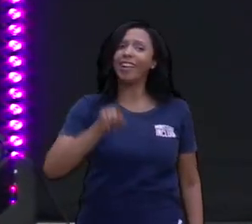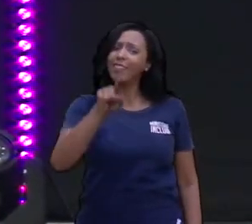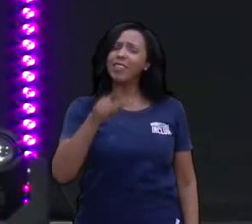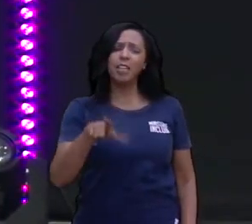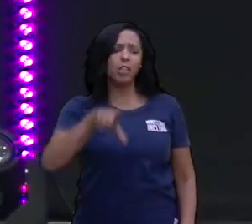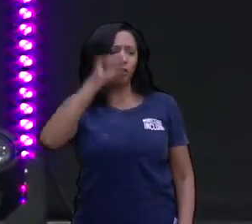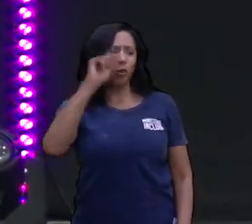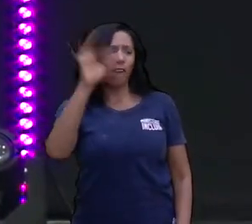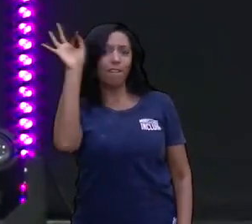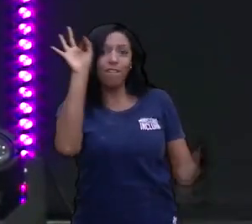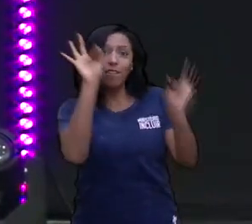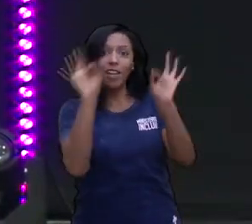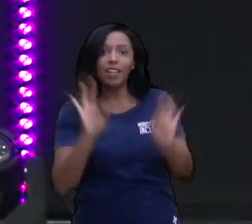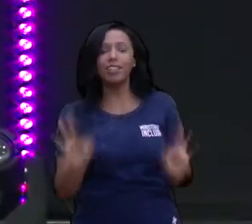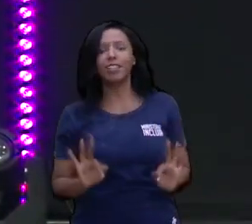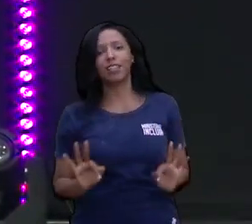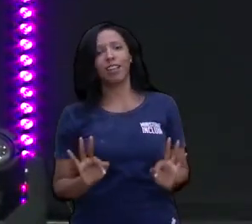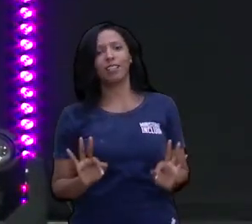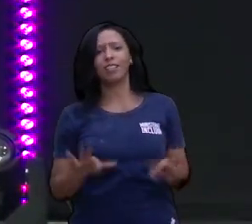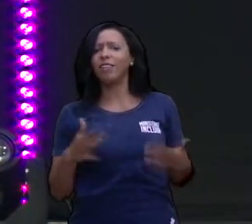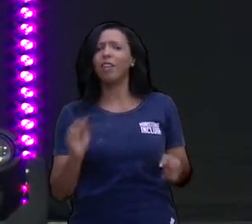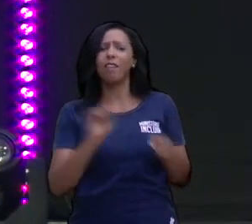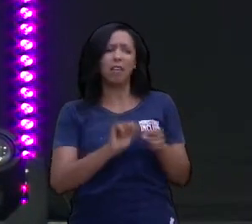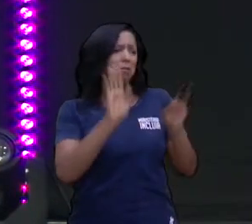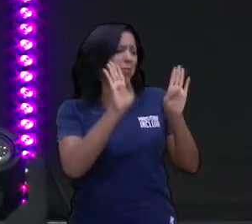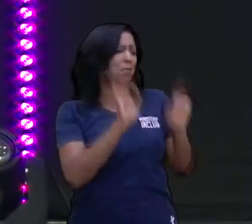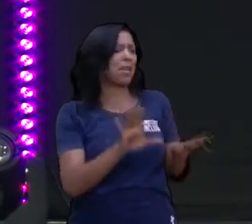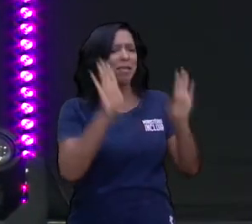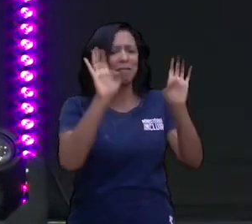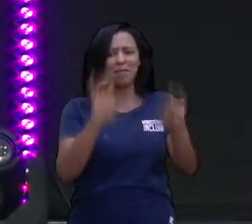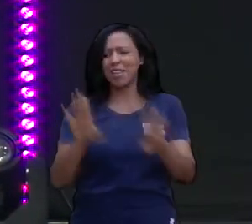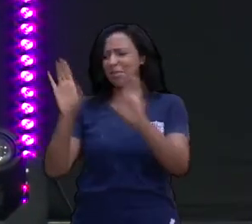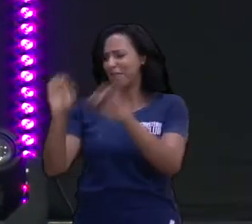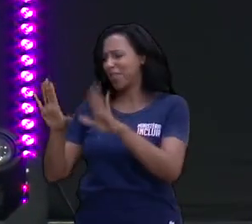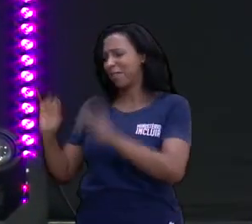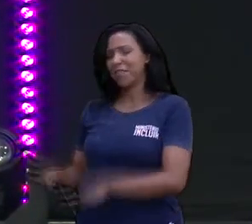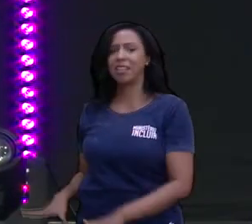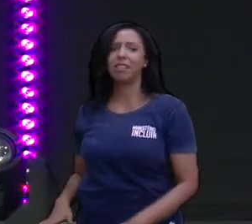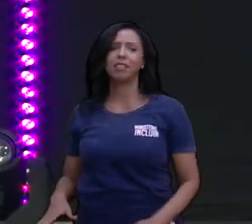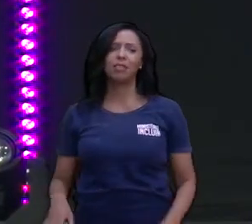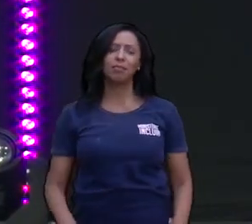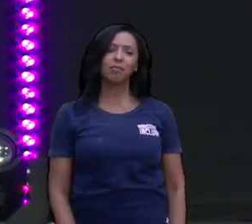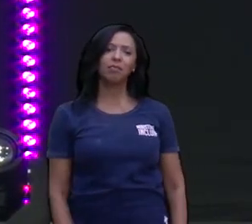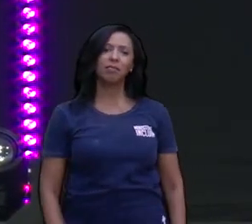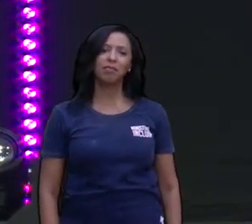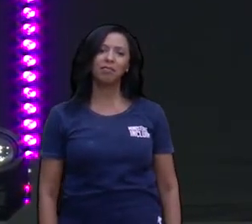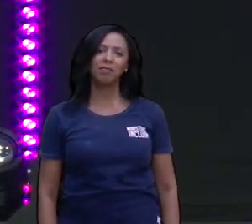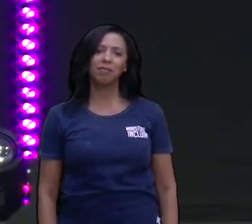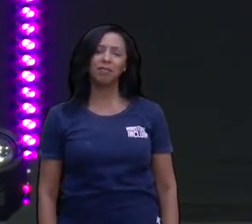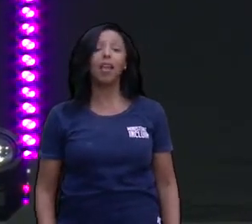fazendo bem sem olhar a quem Eu vou na sua cabeça